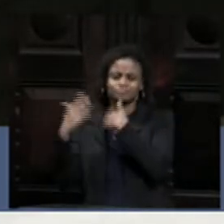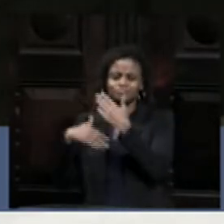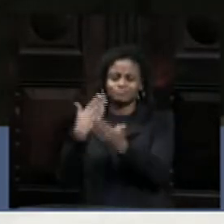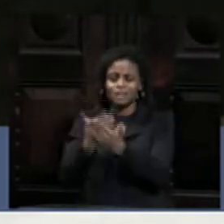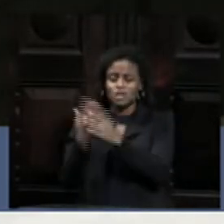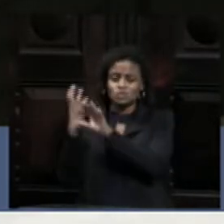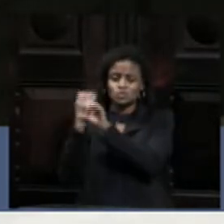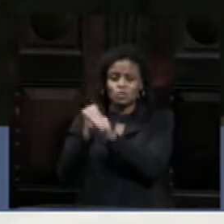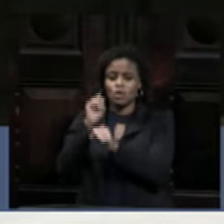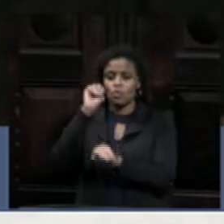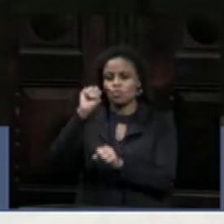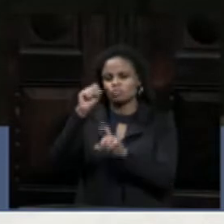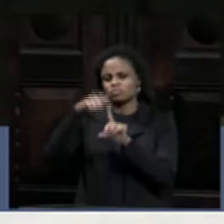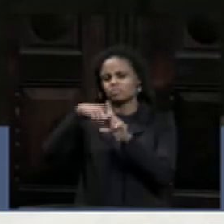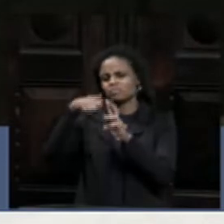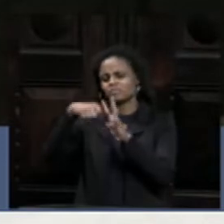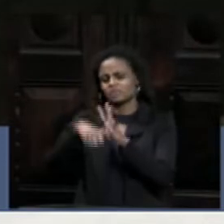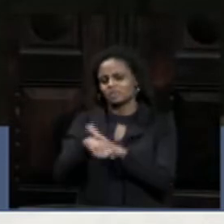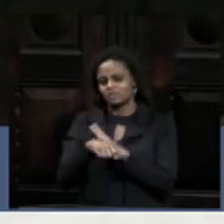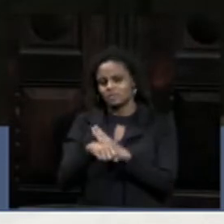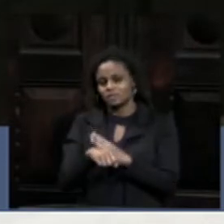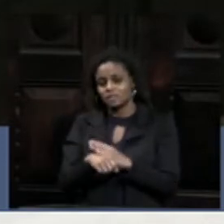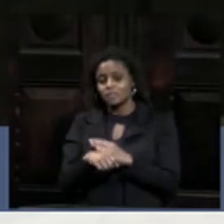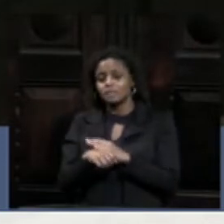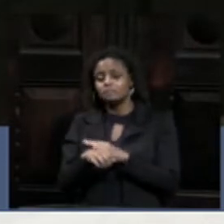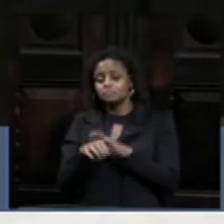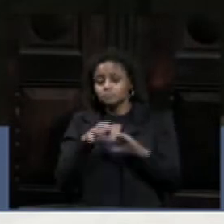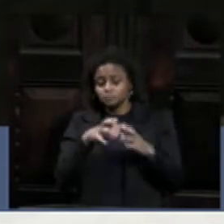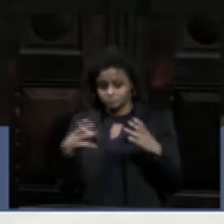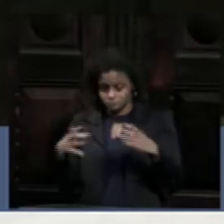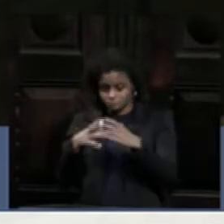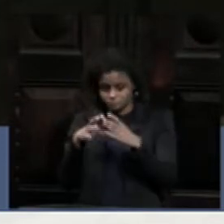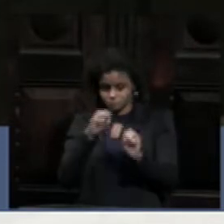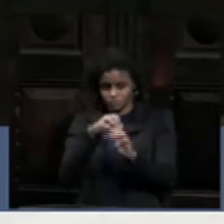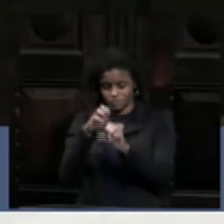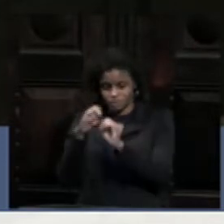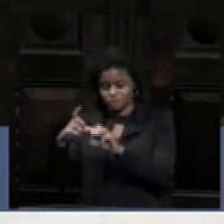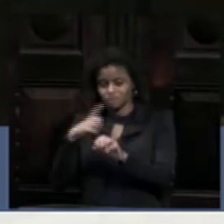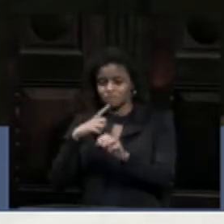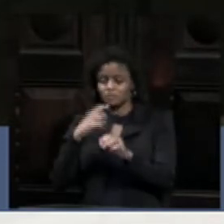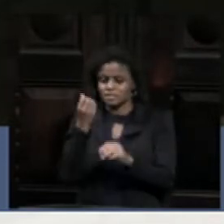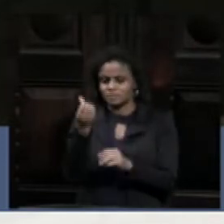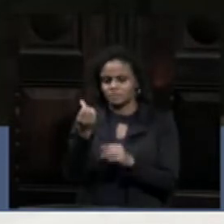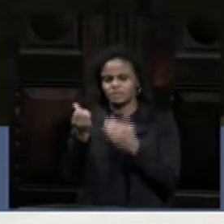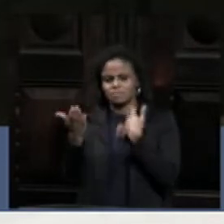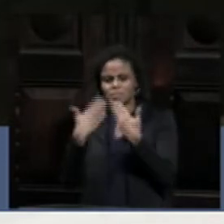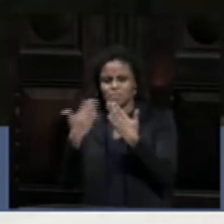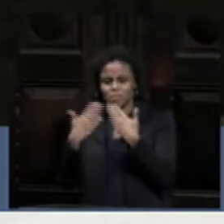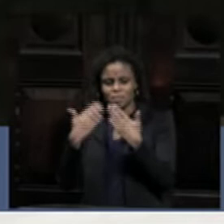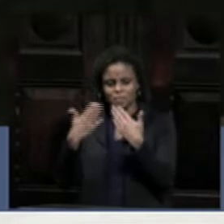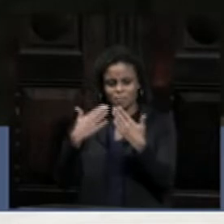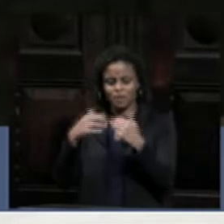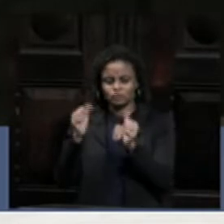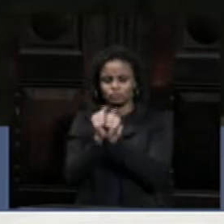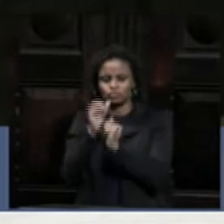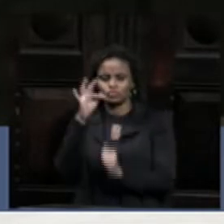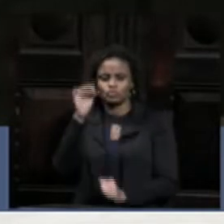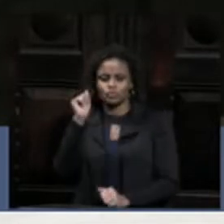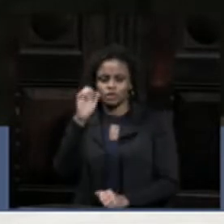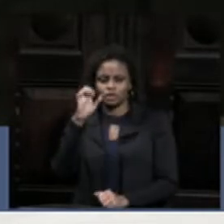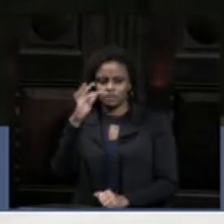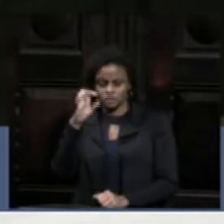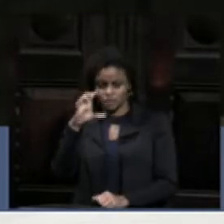Educação fez 6 debates com a FAETEC e com a Ciência e Tecnologia que apontaram a